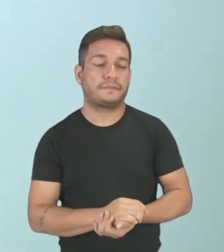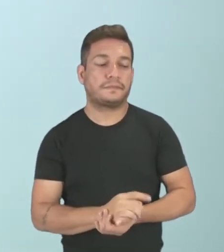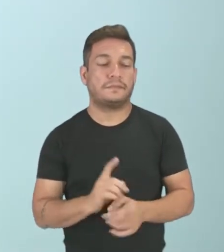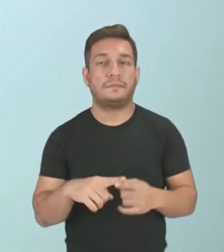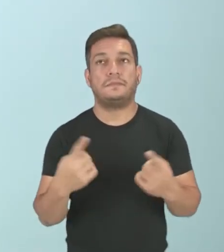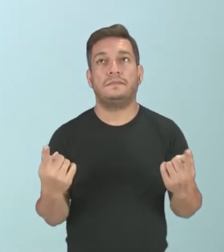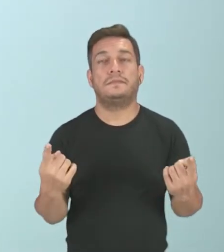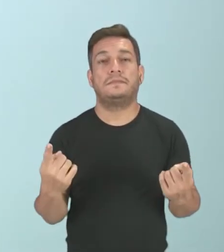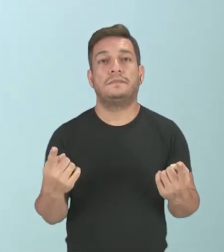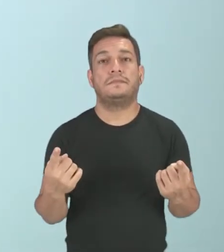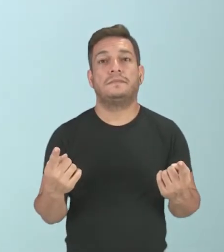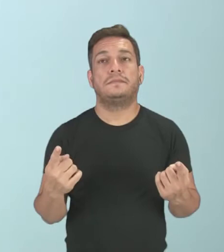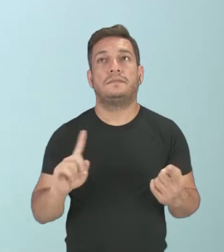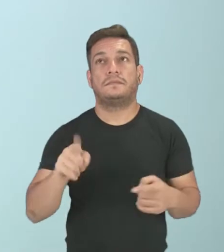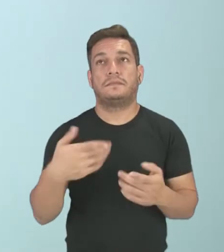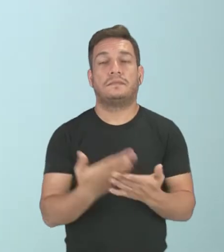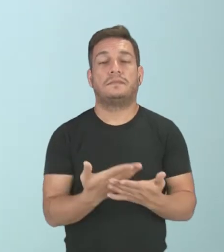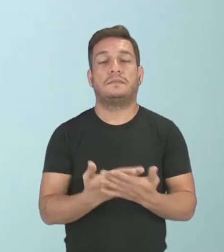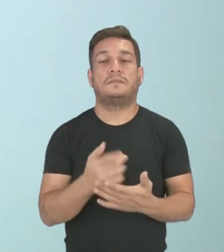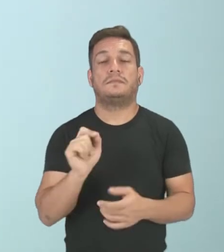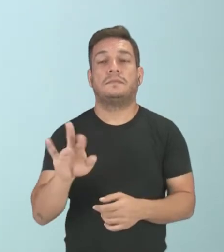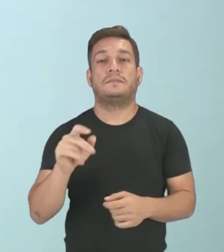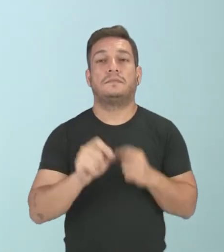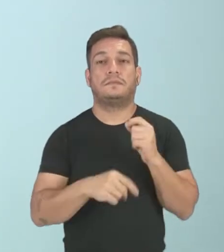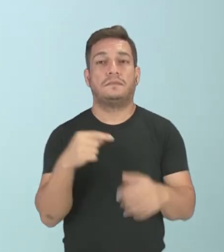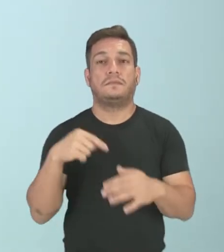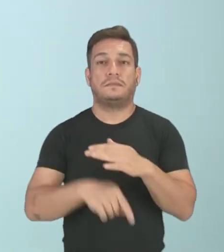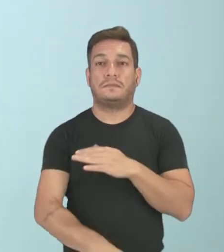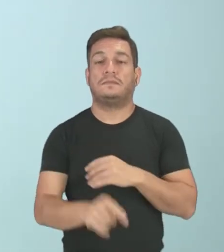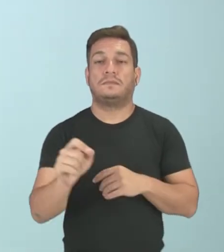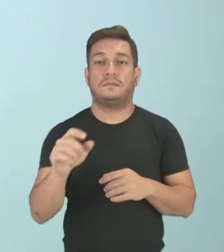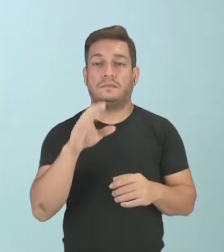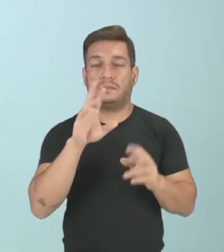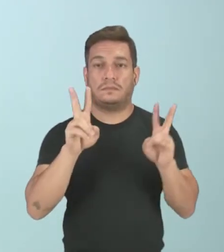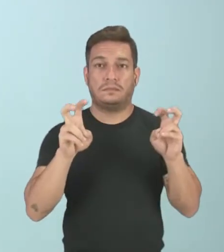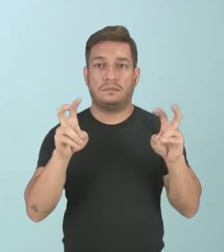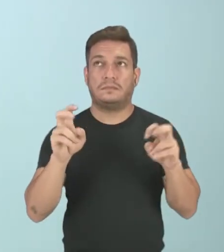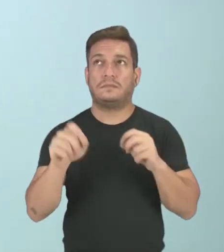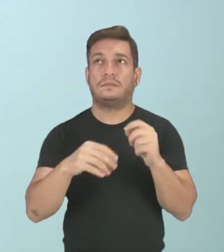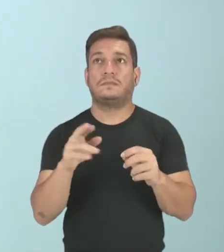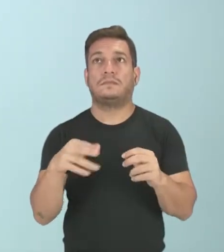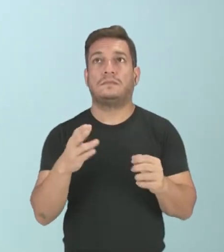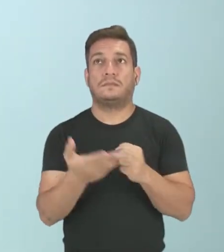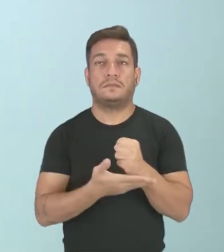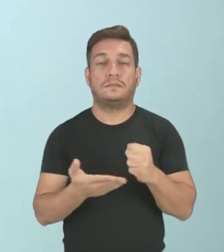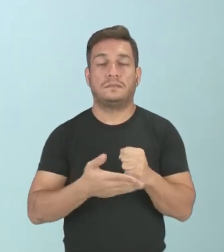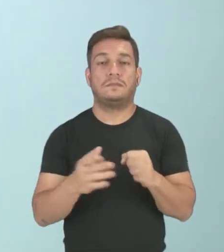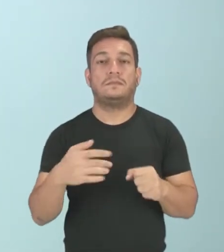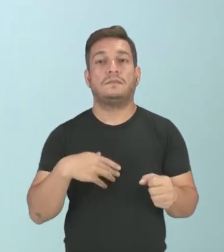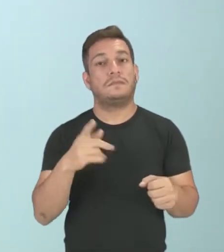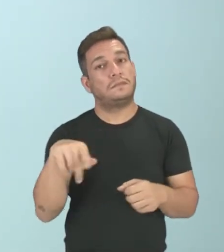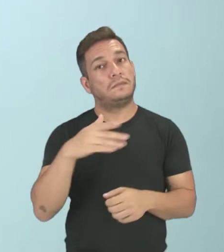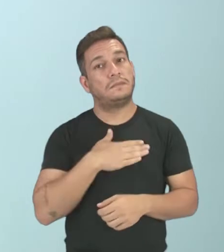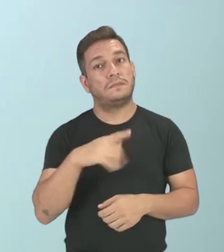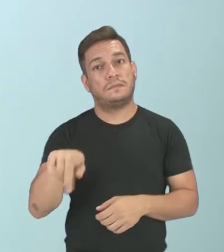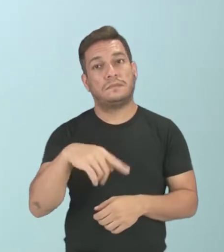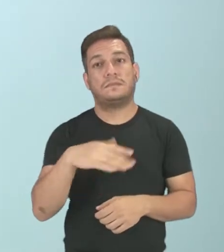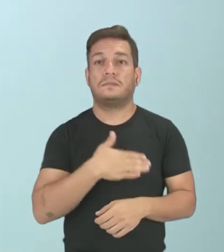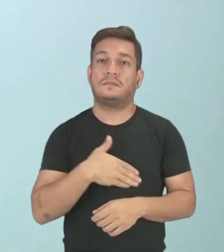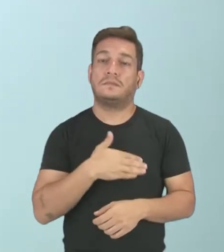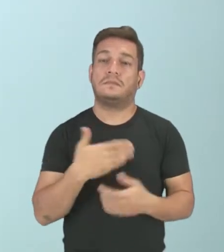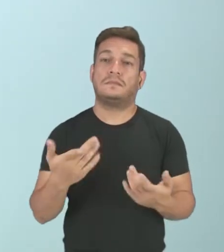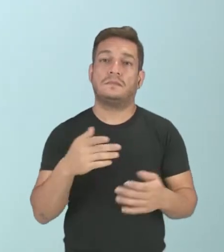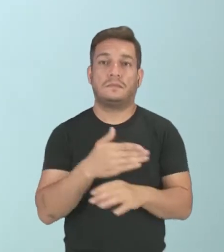Porém, nas nossas próximas aulas a gente vai aprofundar alguns assuntos a respeito disso. Espero que vocês tenham